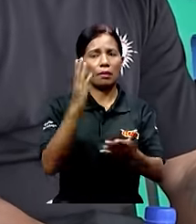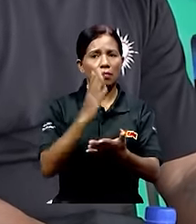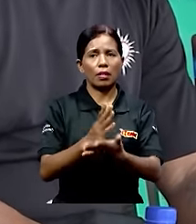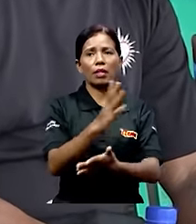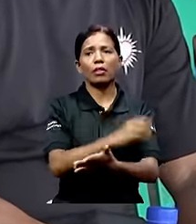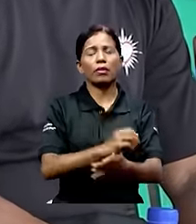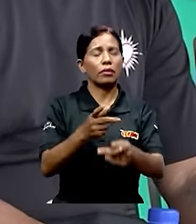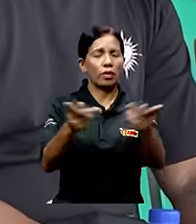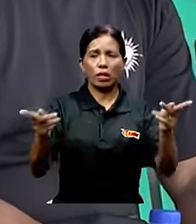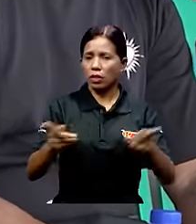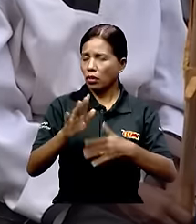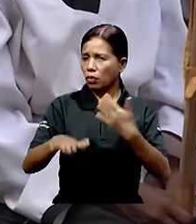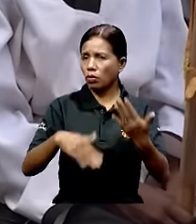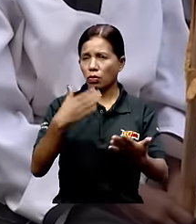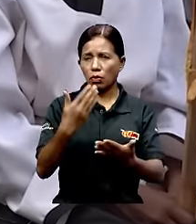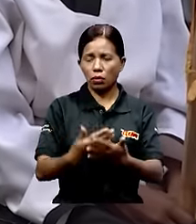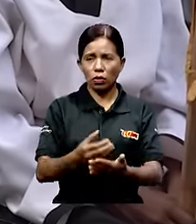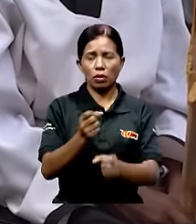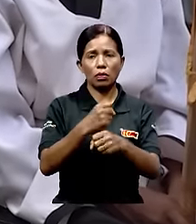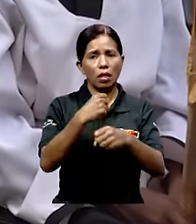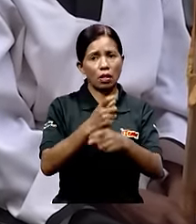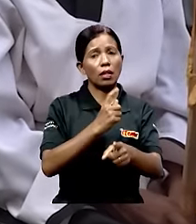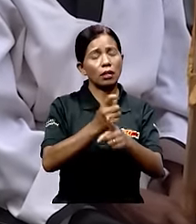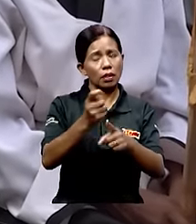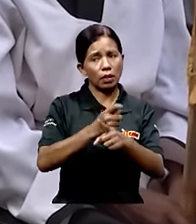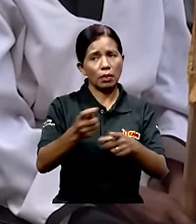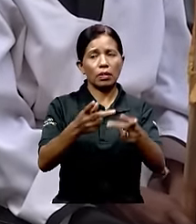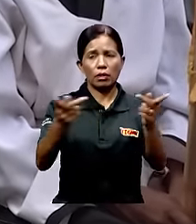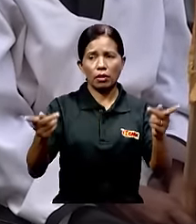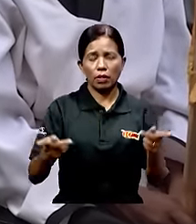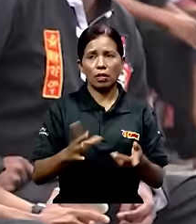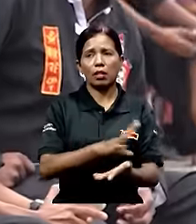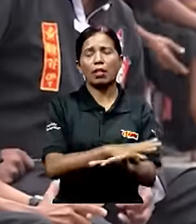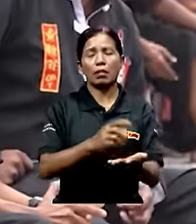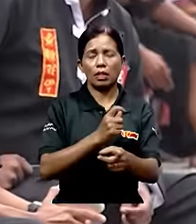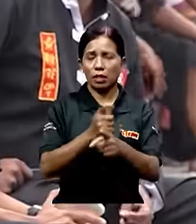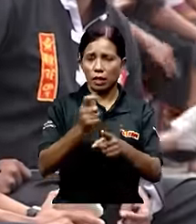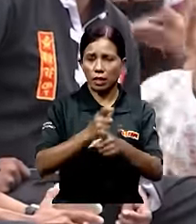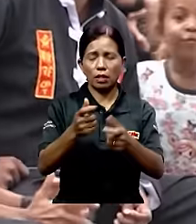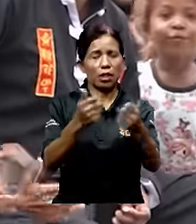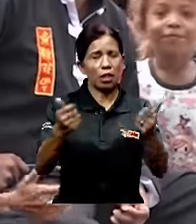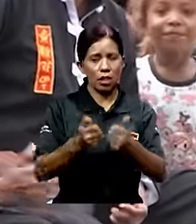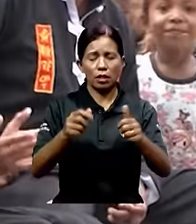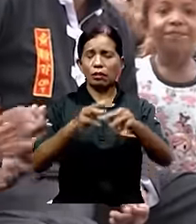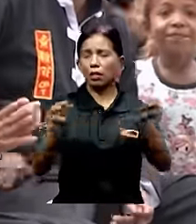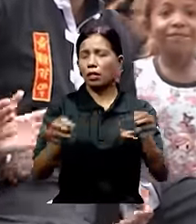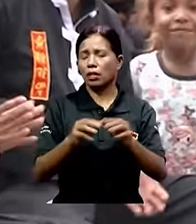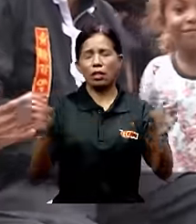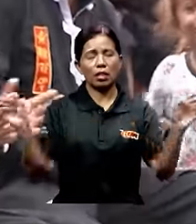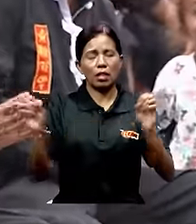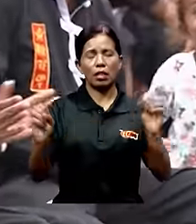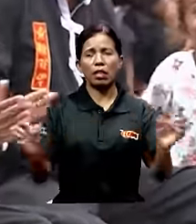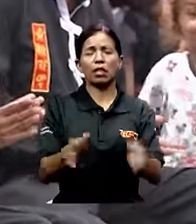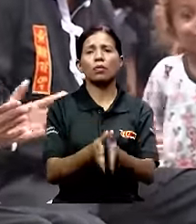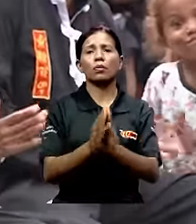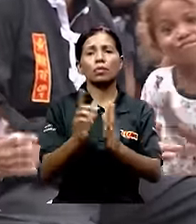fatin hotu no instalação nebe detetado halo hela ensino aprendizagem no prática arte marciais nebe la e autorização